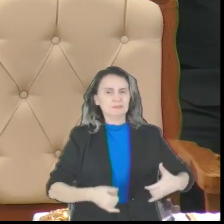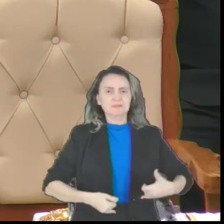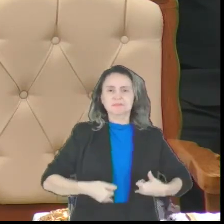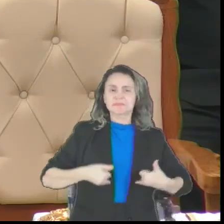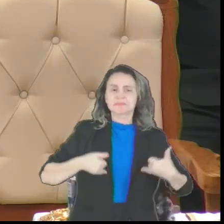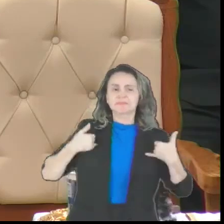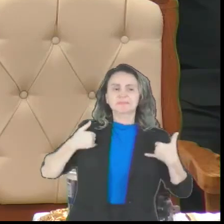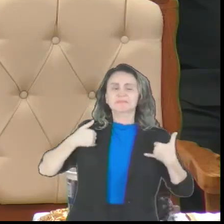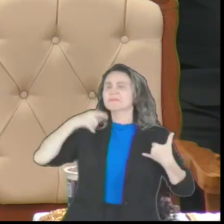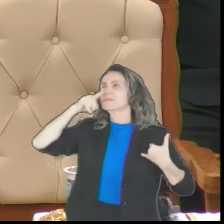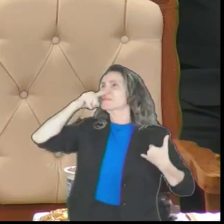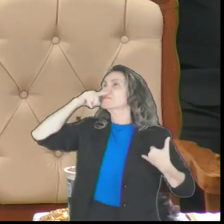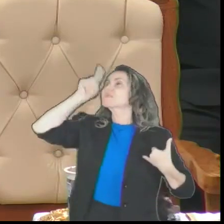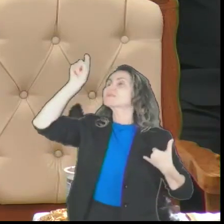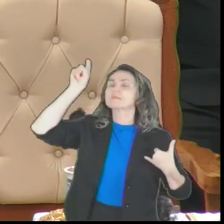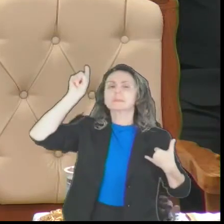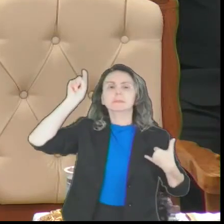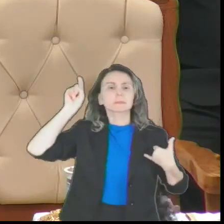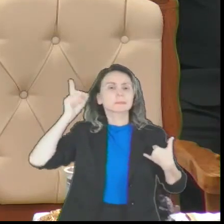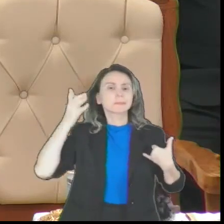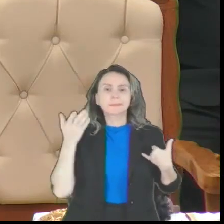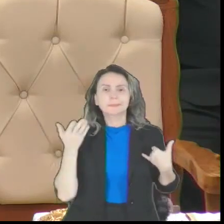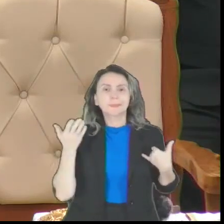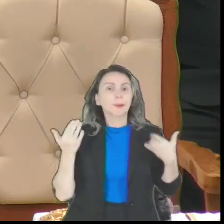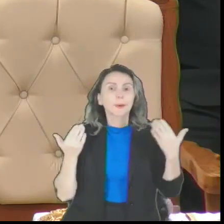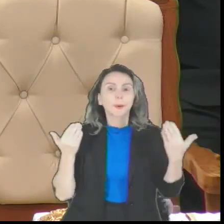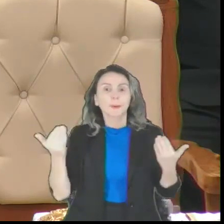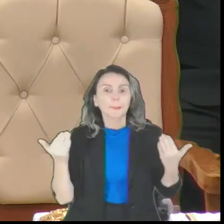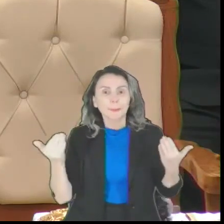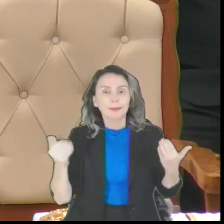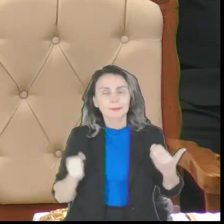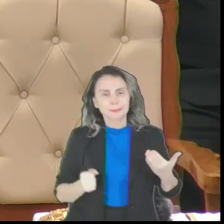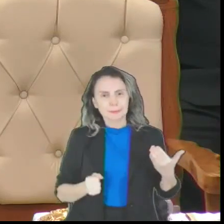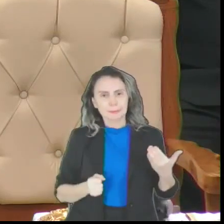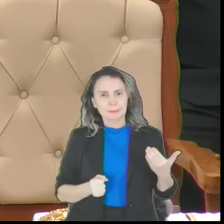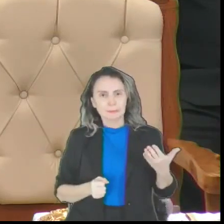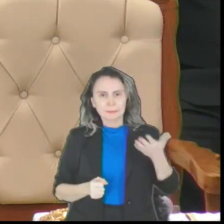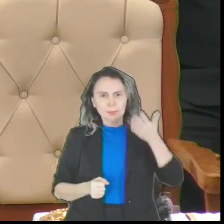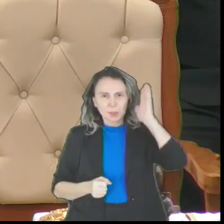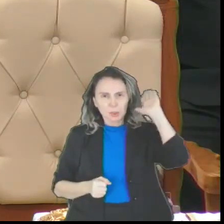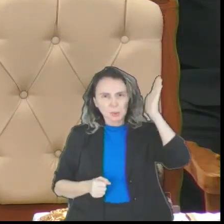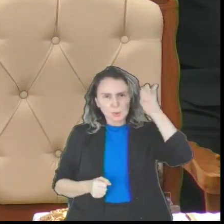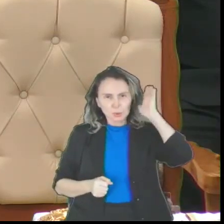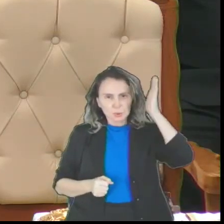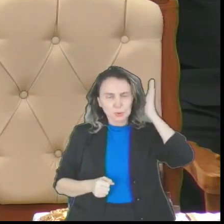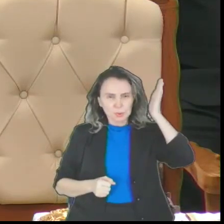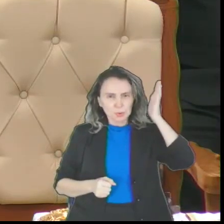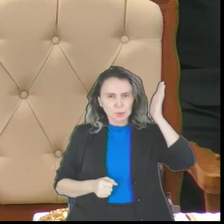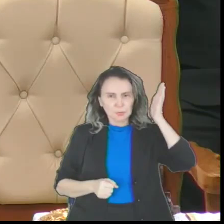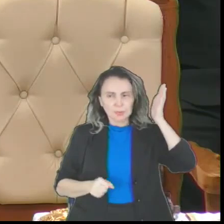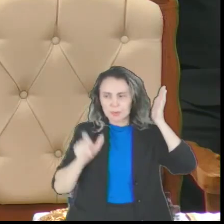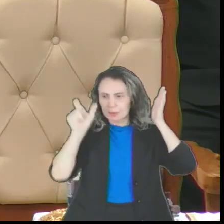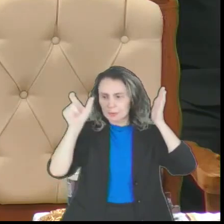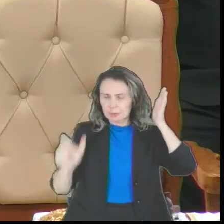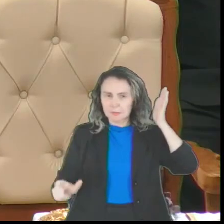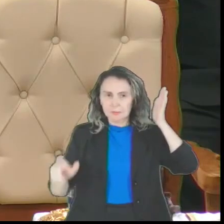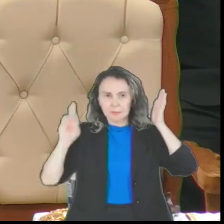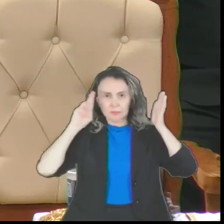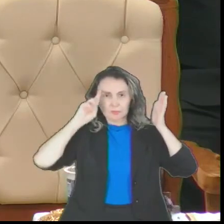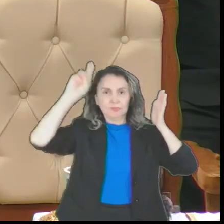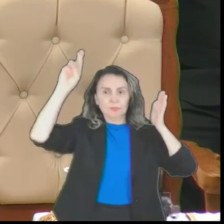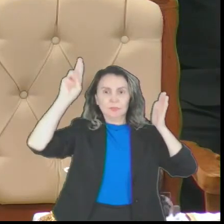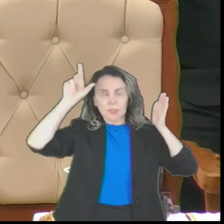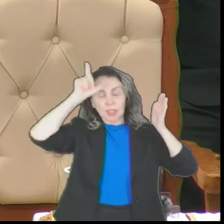Deus, como um jumento que dá coices no seu dono. É a grande reclamação de